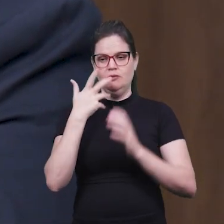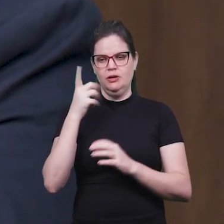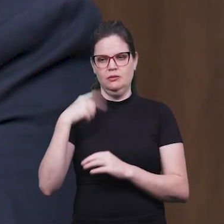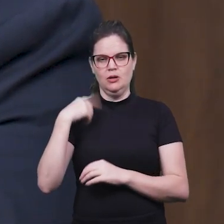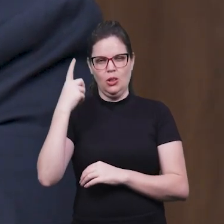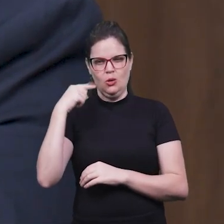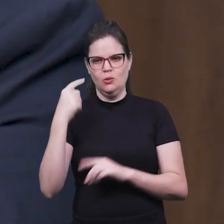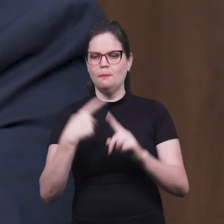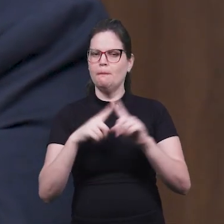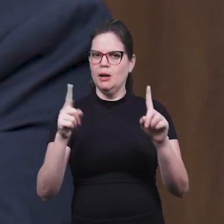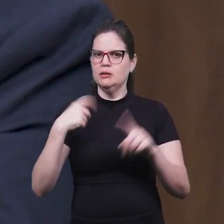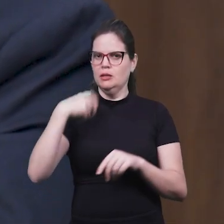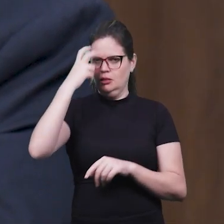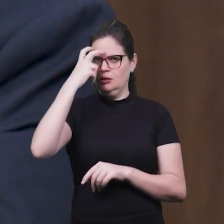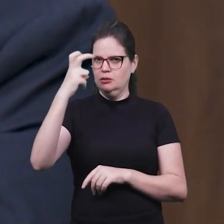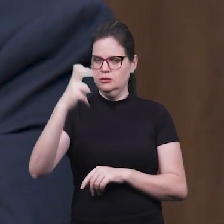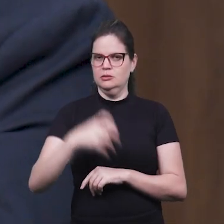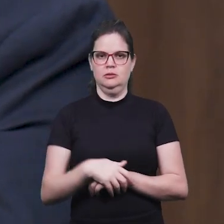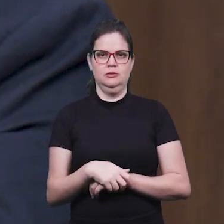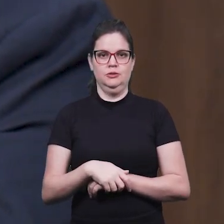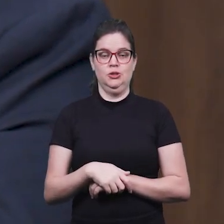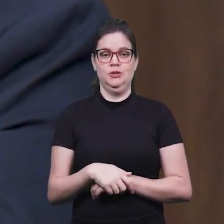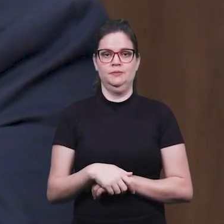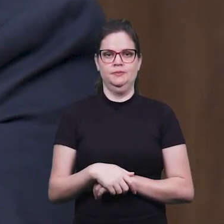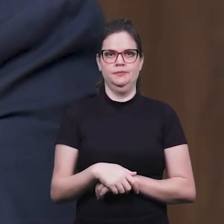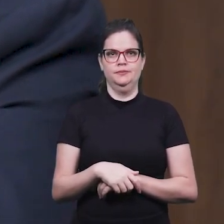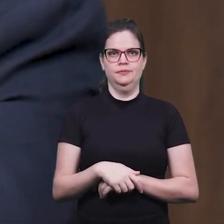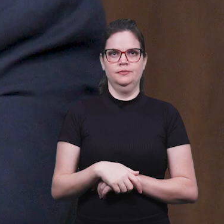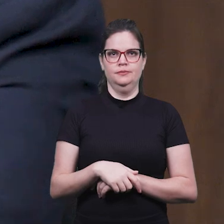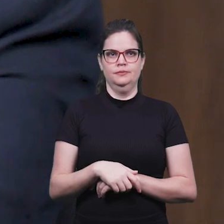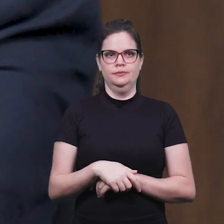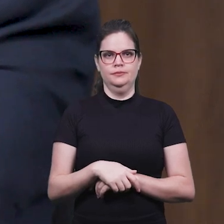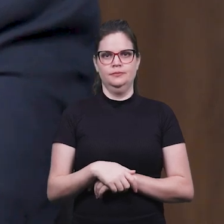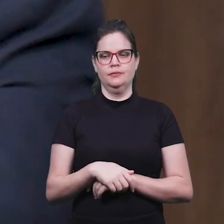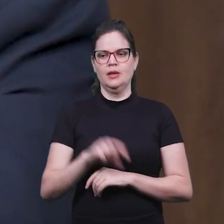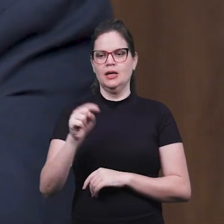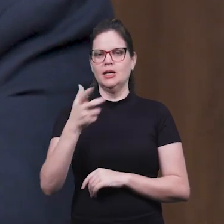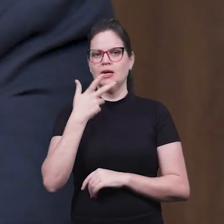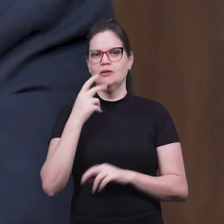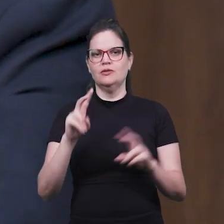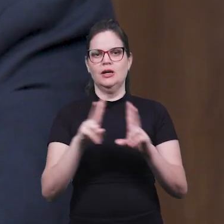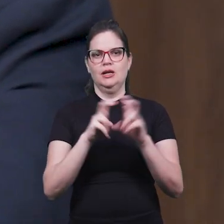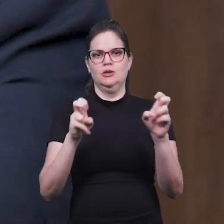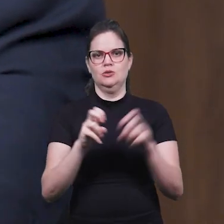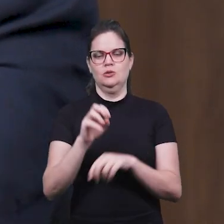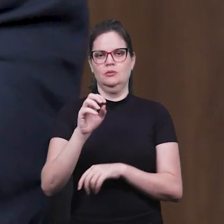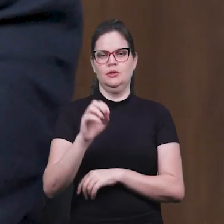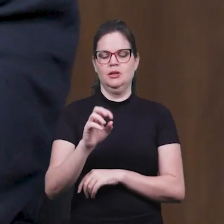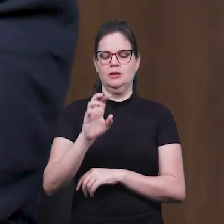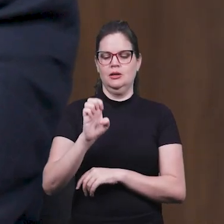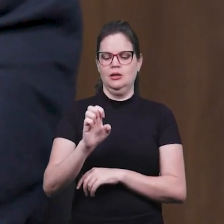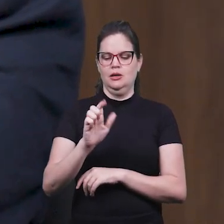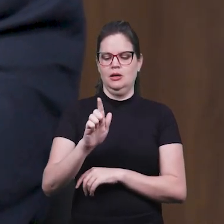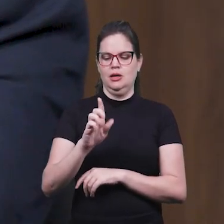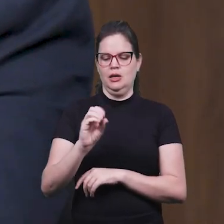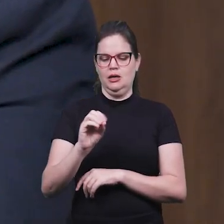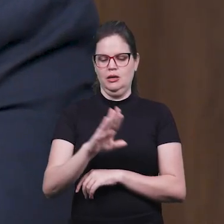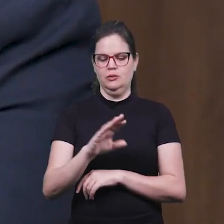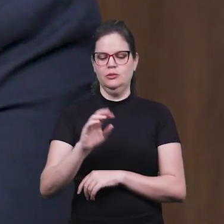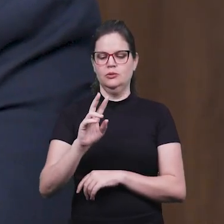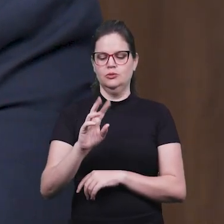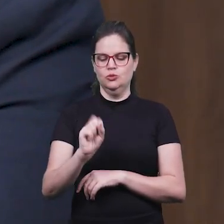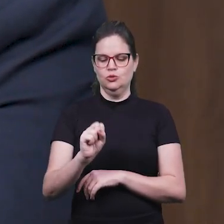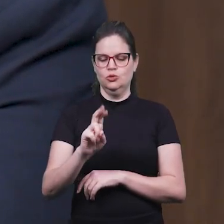inteligente. Quando ele define id, ego e superego, ele está fazendo uma colocação dentro da psicanálise muito